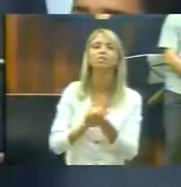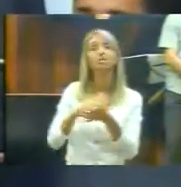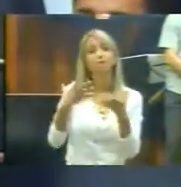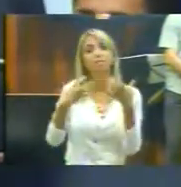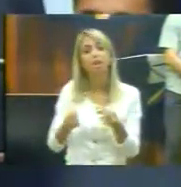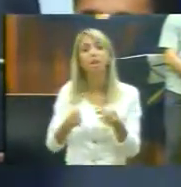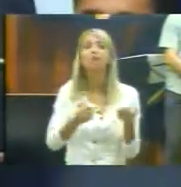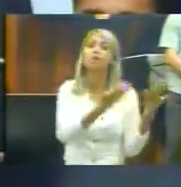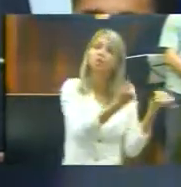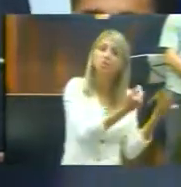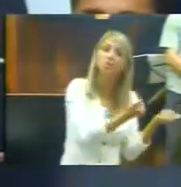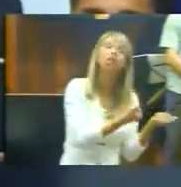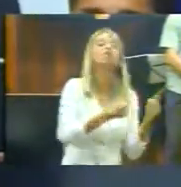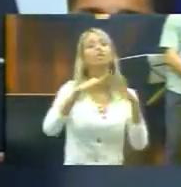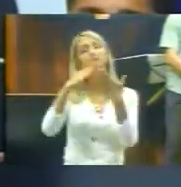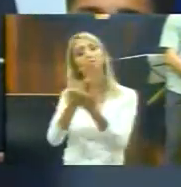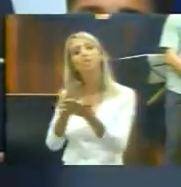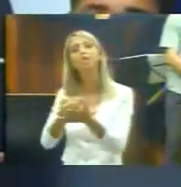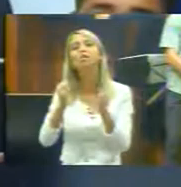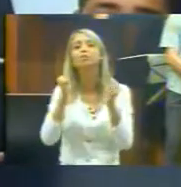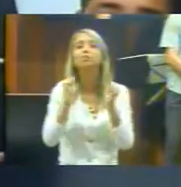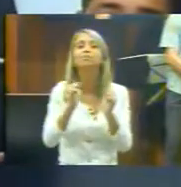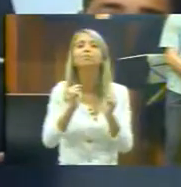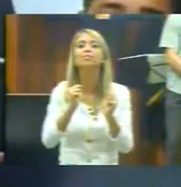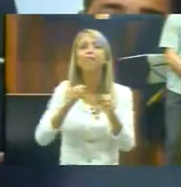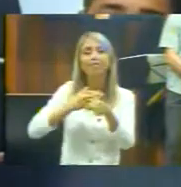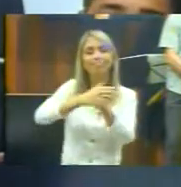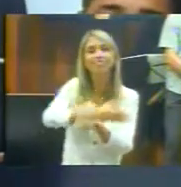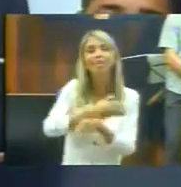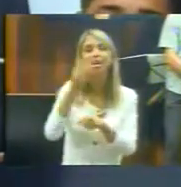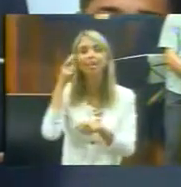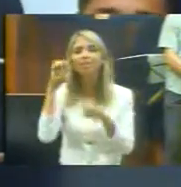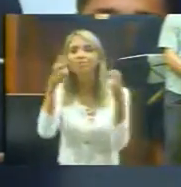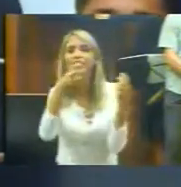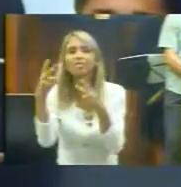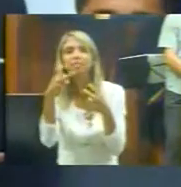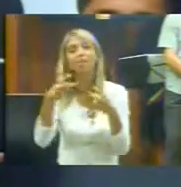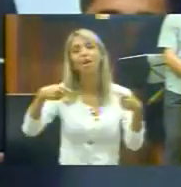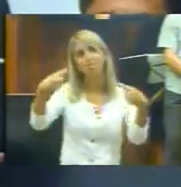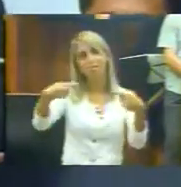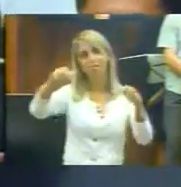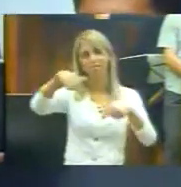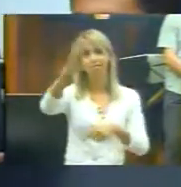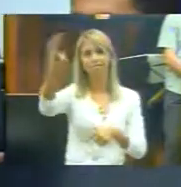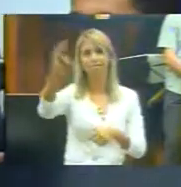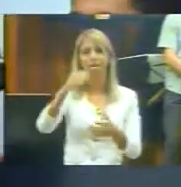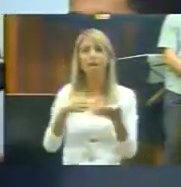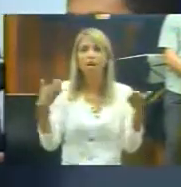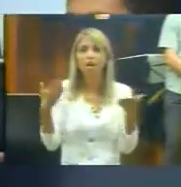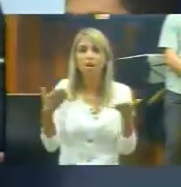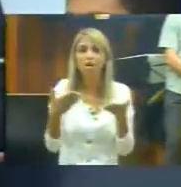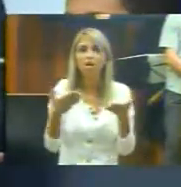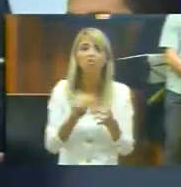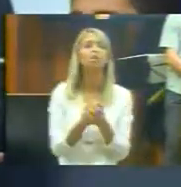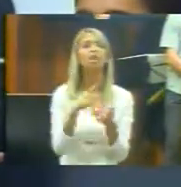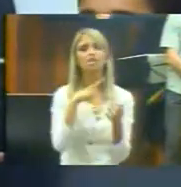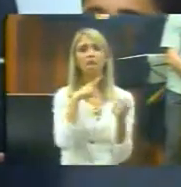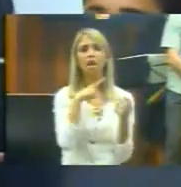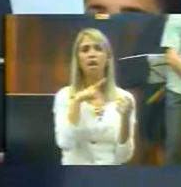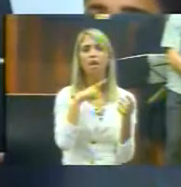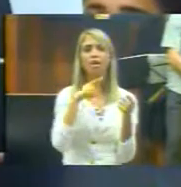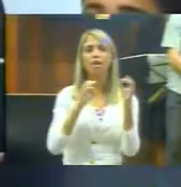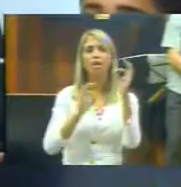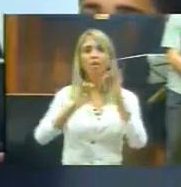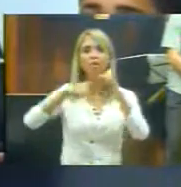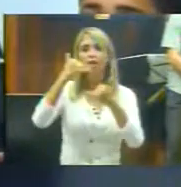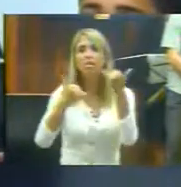rede municipal pudesse ter uma noção lógica e verdadeira da política legislativa de Cabo Frio. Pois, como diz o físico Albert, é fundamental